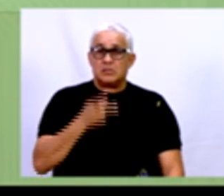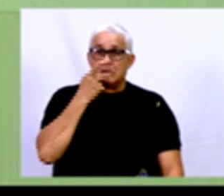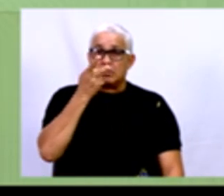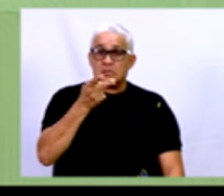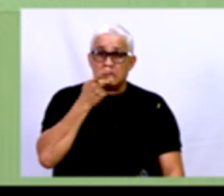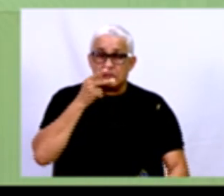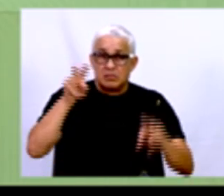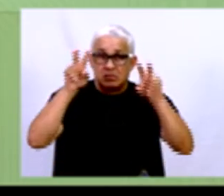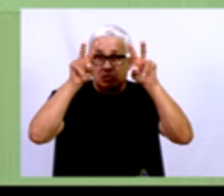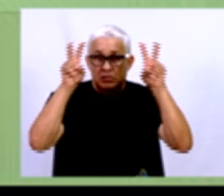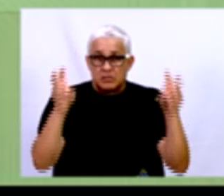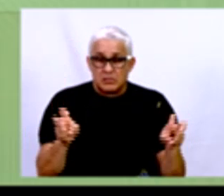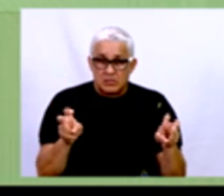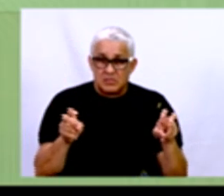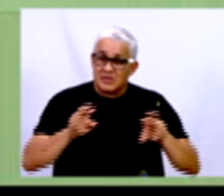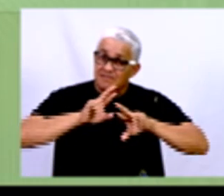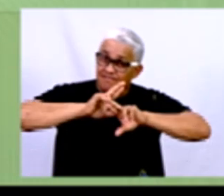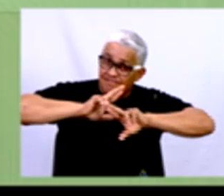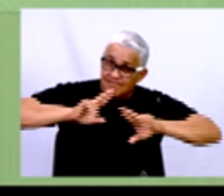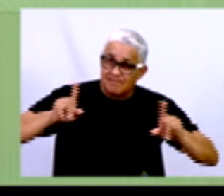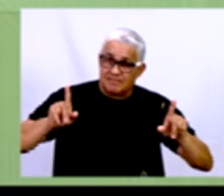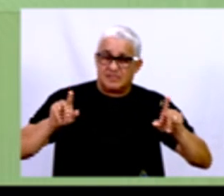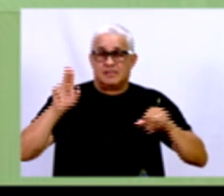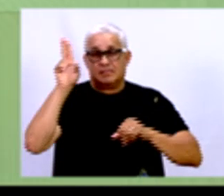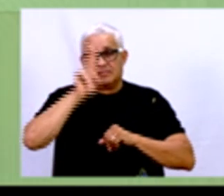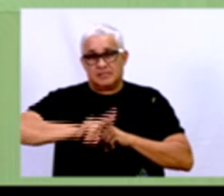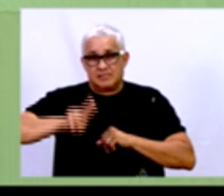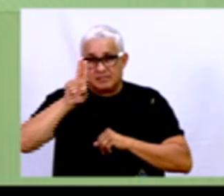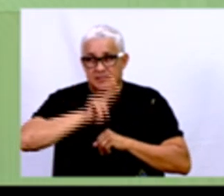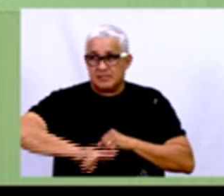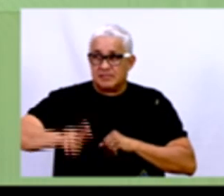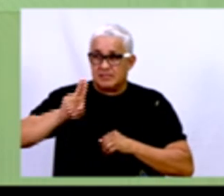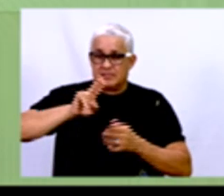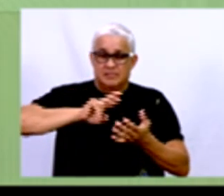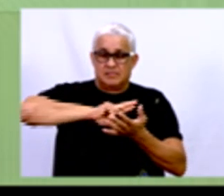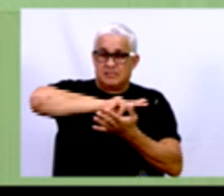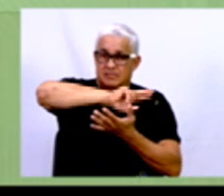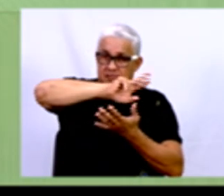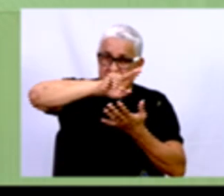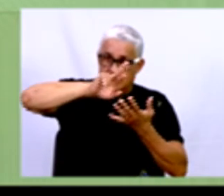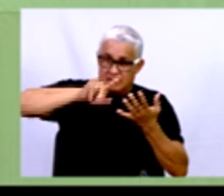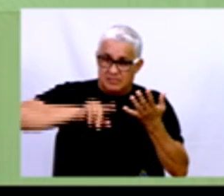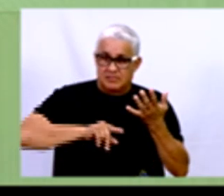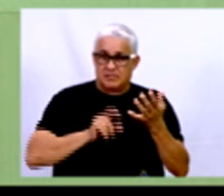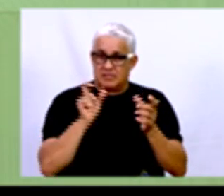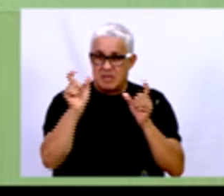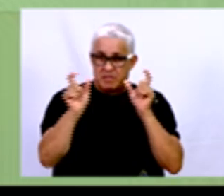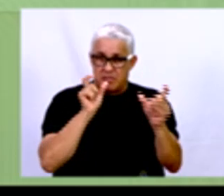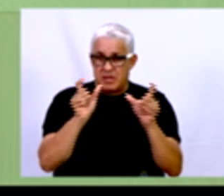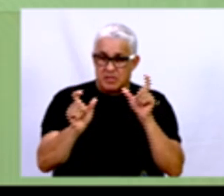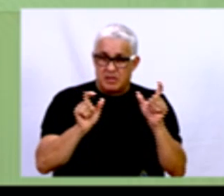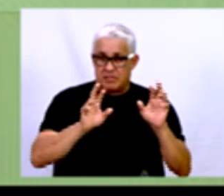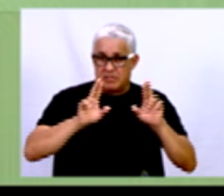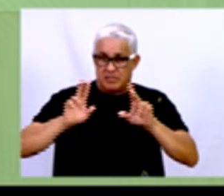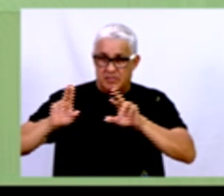falar sobre algo de uma maneira diferenciada, utilizando a plurissignificação das palavras, por